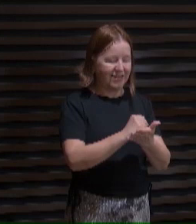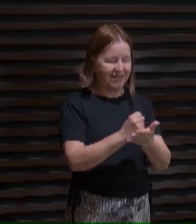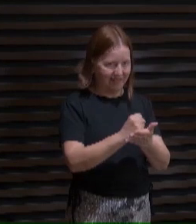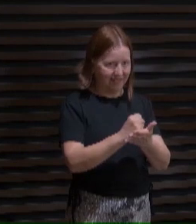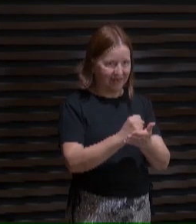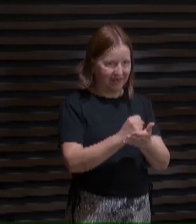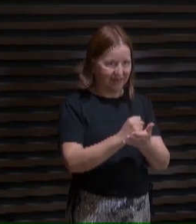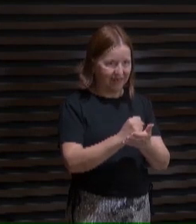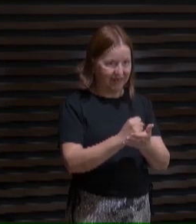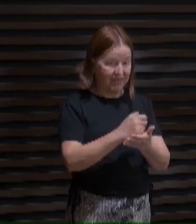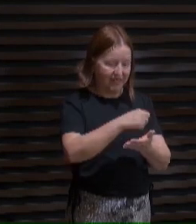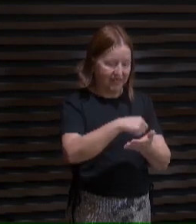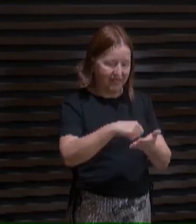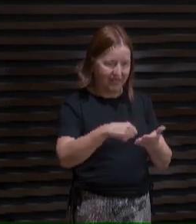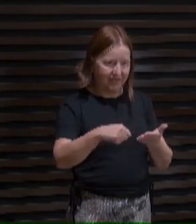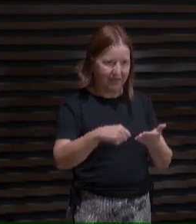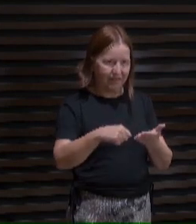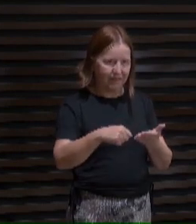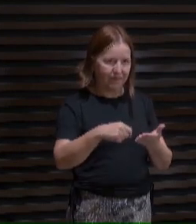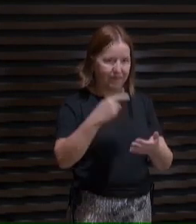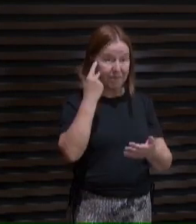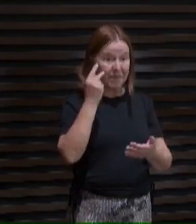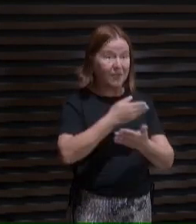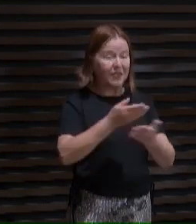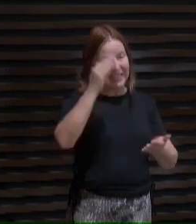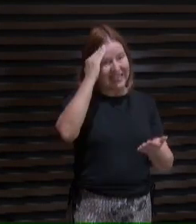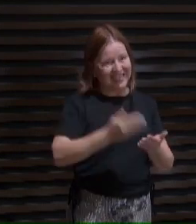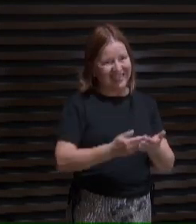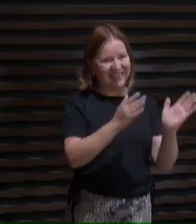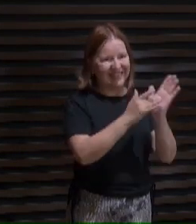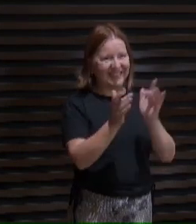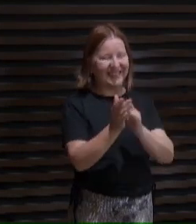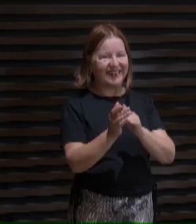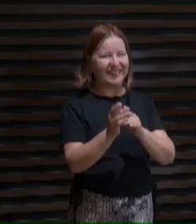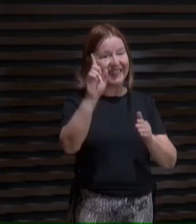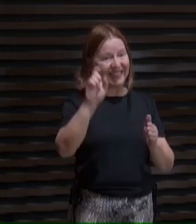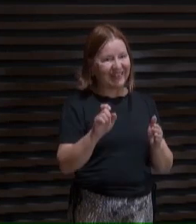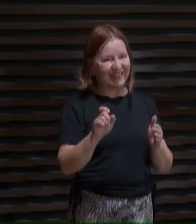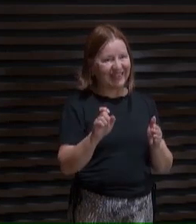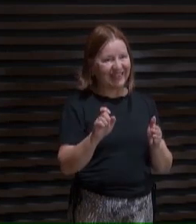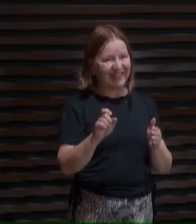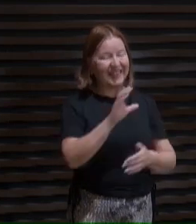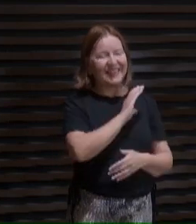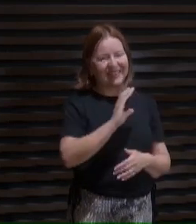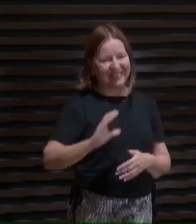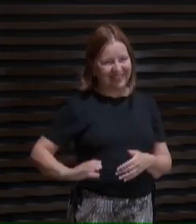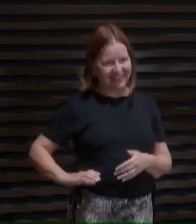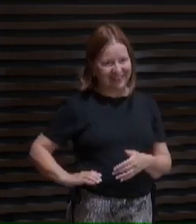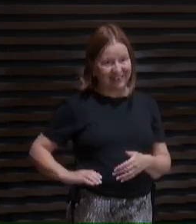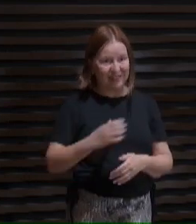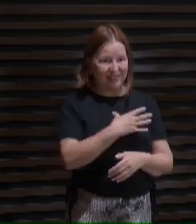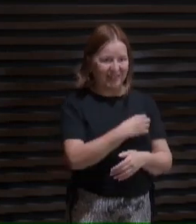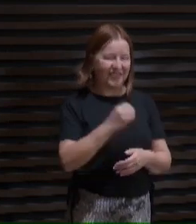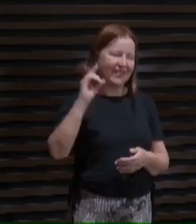registrados, foram escritos, para que creiais que Jesus é o Cristo, o Filho